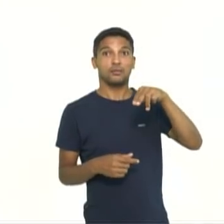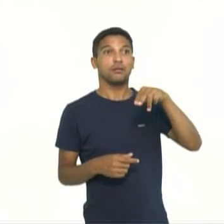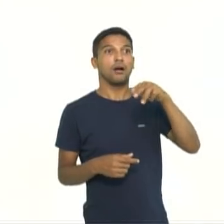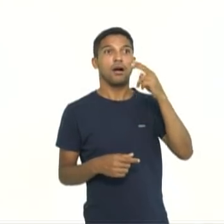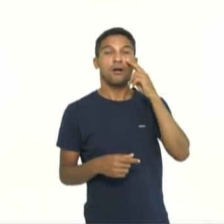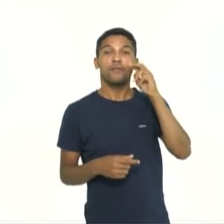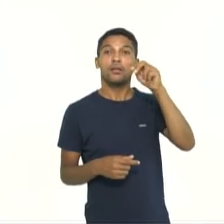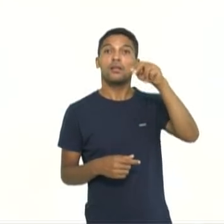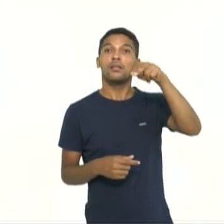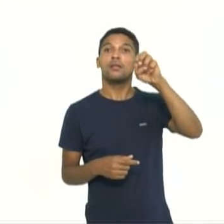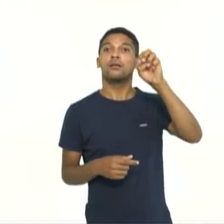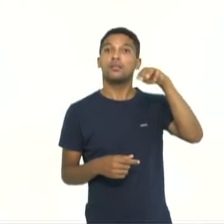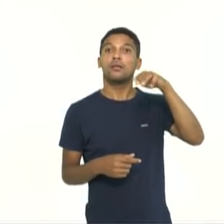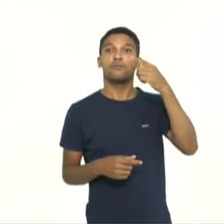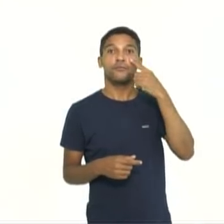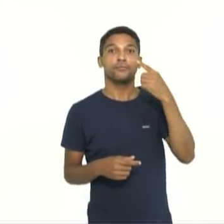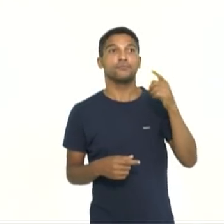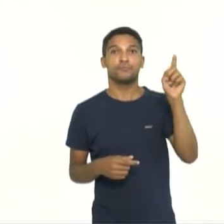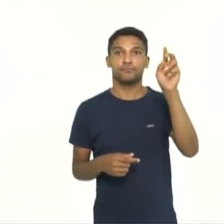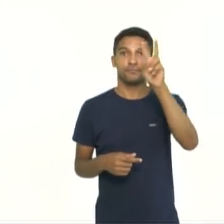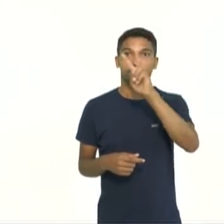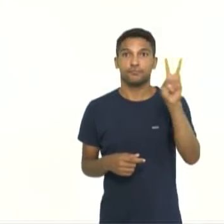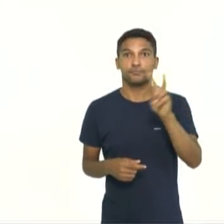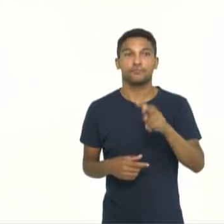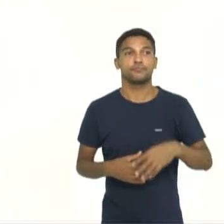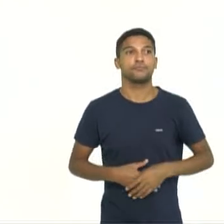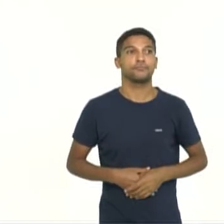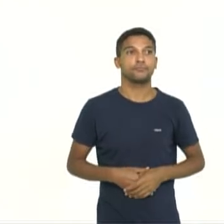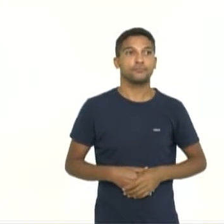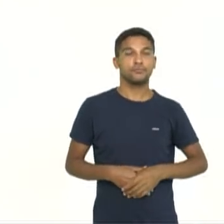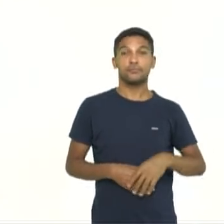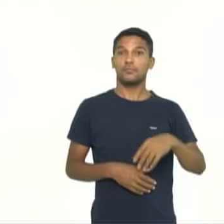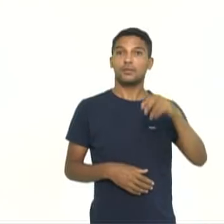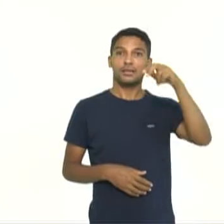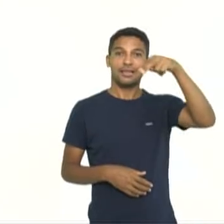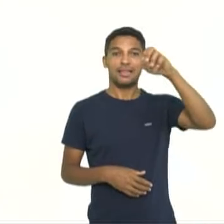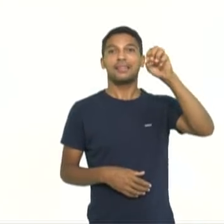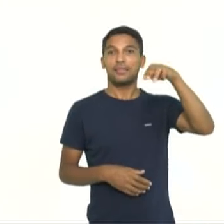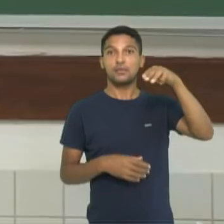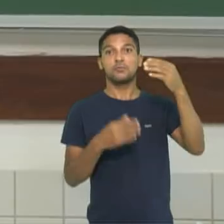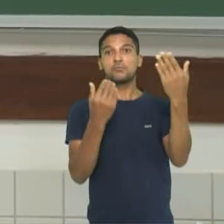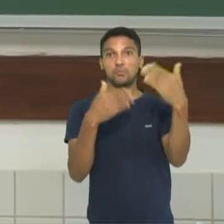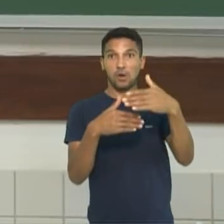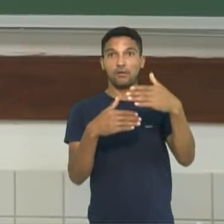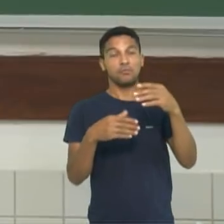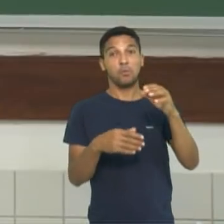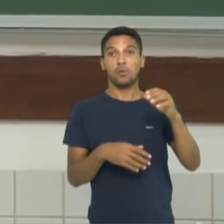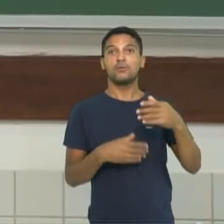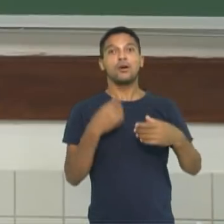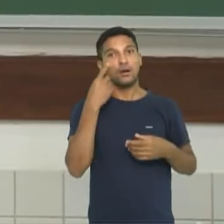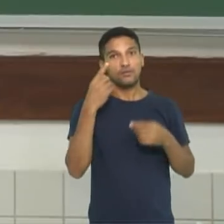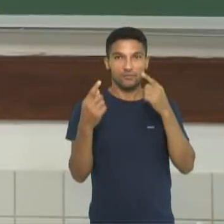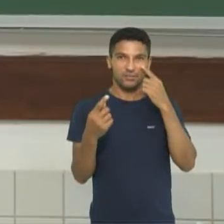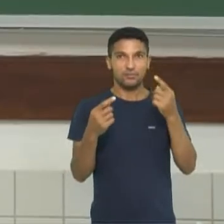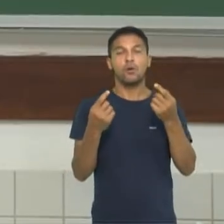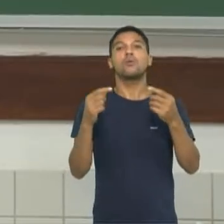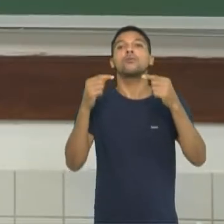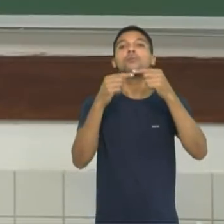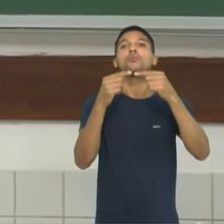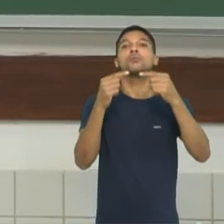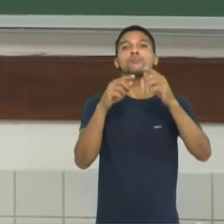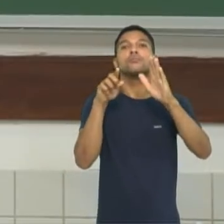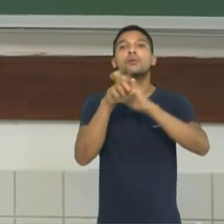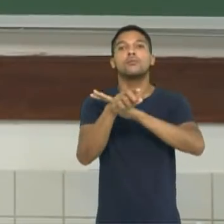fazer e trabalhar? B, prova, Enem, ou C, não, nem. Essa tá fácil, né, galera? De brinde para vocês o nosso